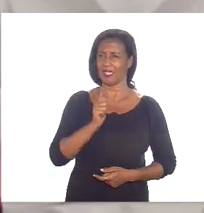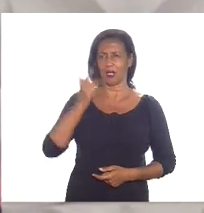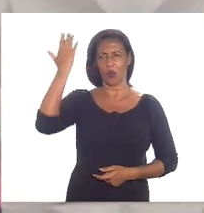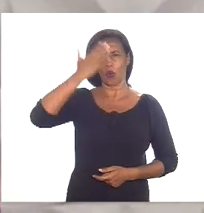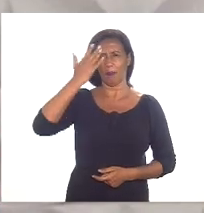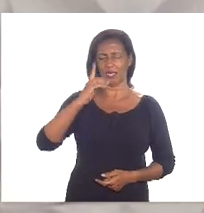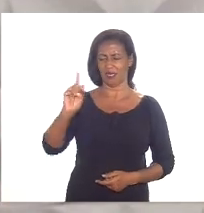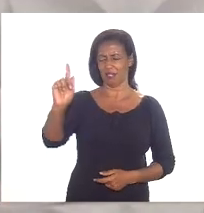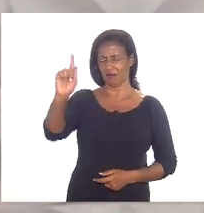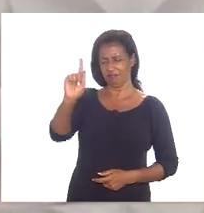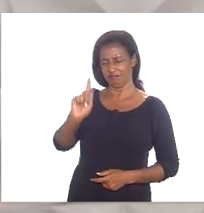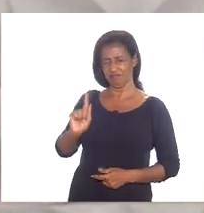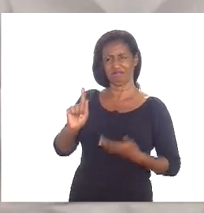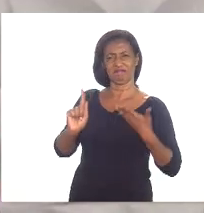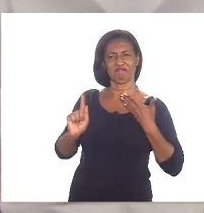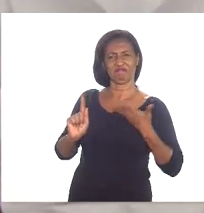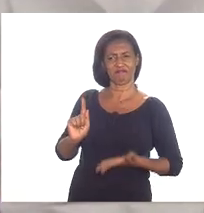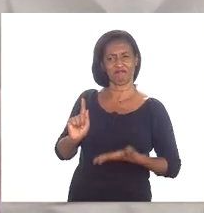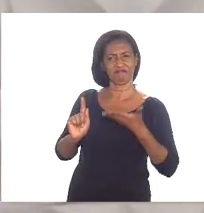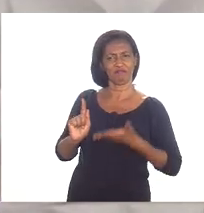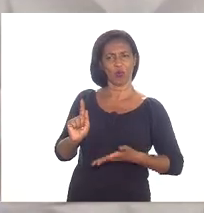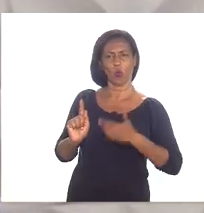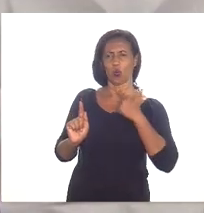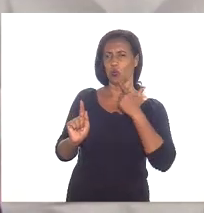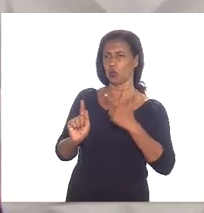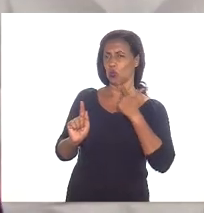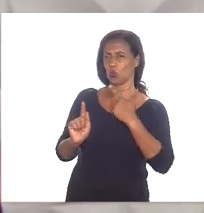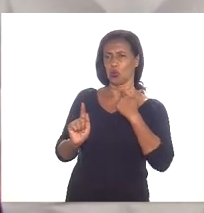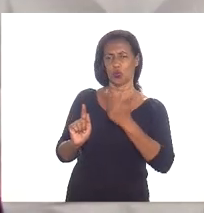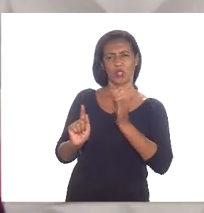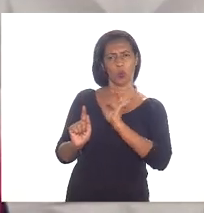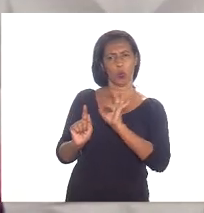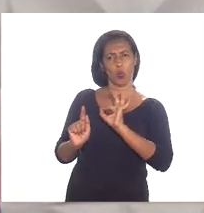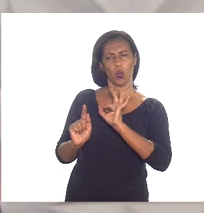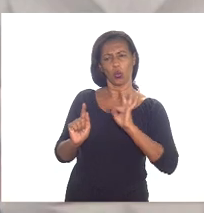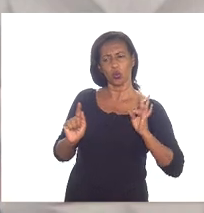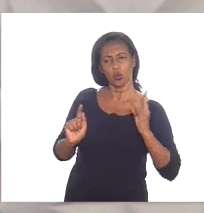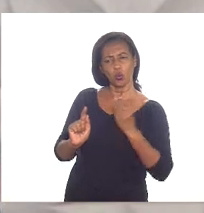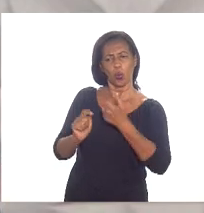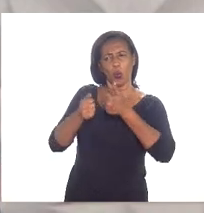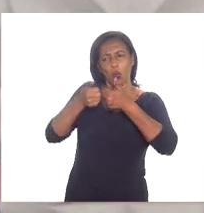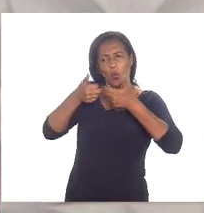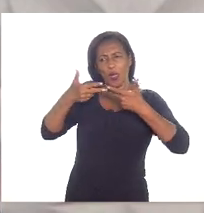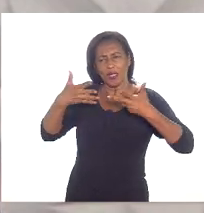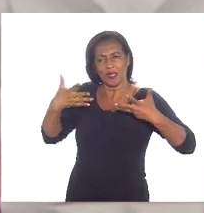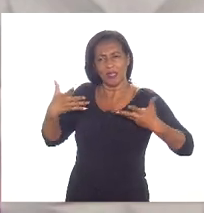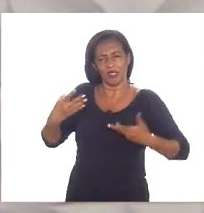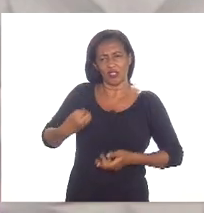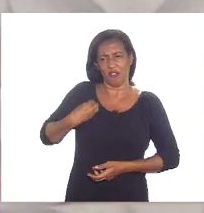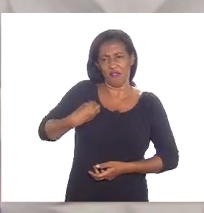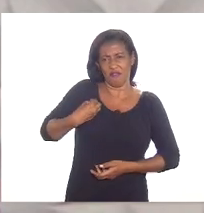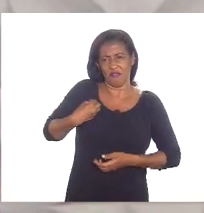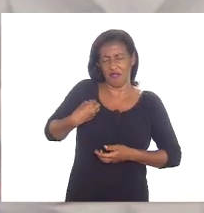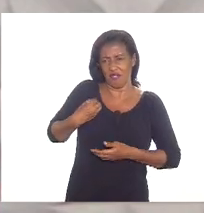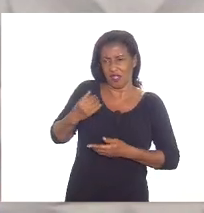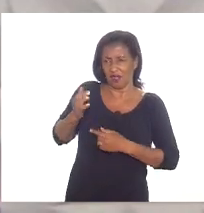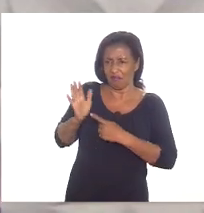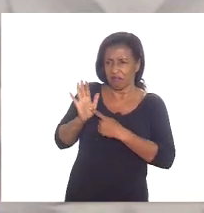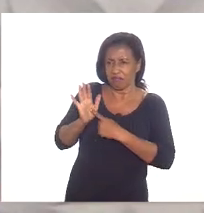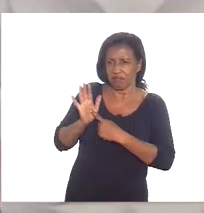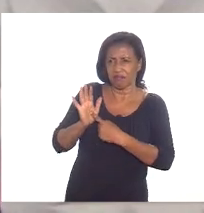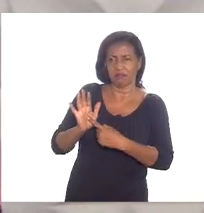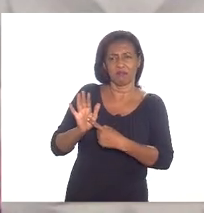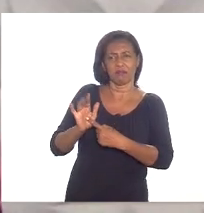Vossa Excelência. E eu não tenho a menor dúvida que todas as qualidades que nortearam a sua trajetória vão estar presentes